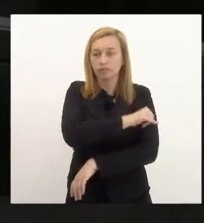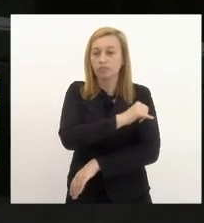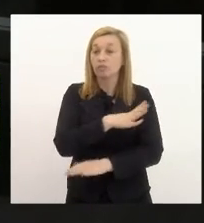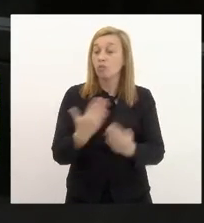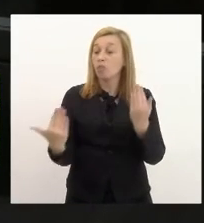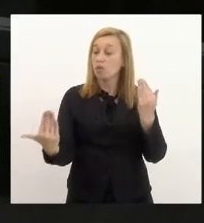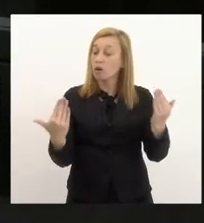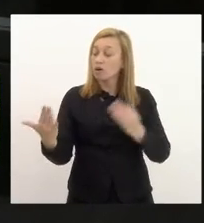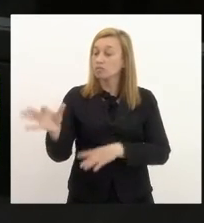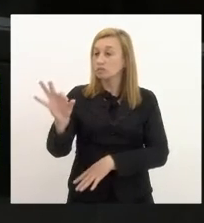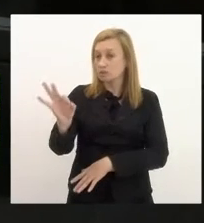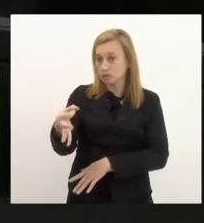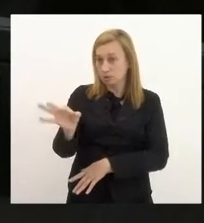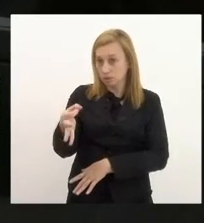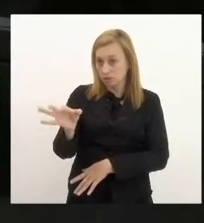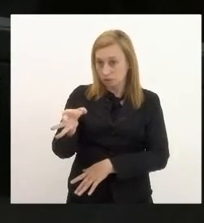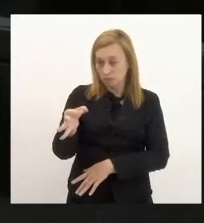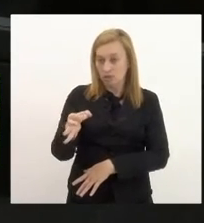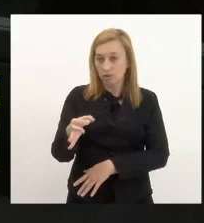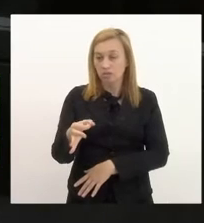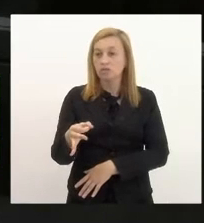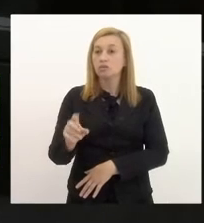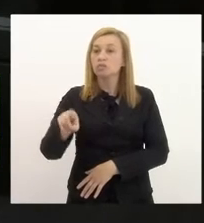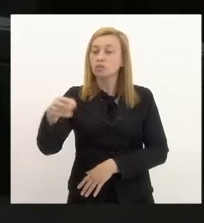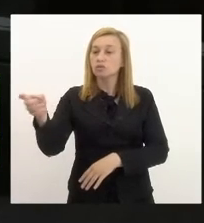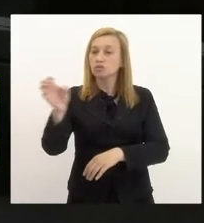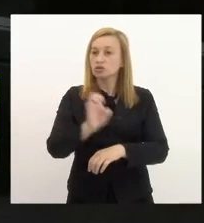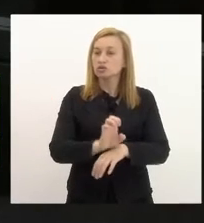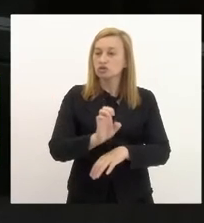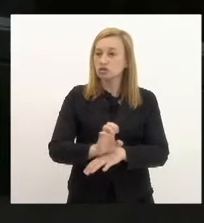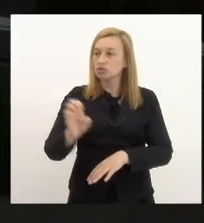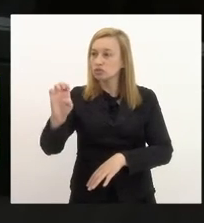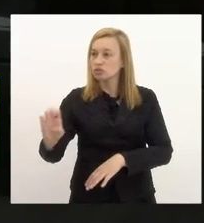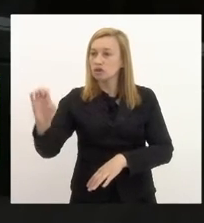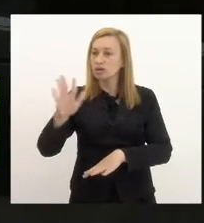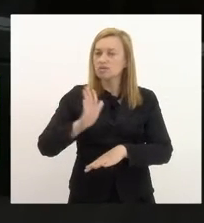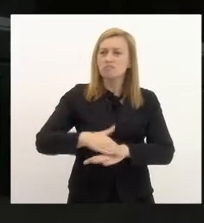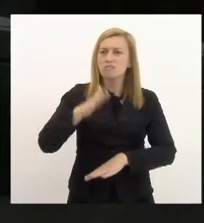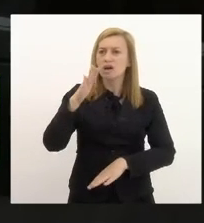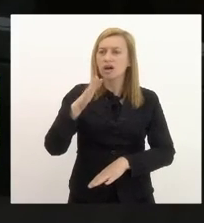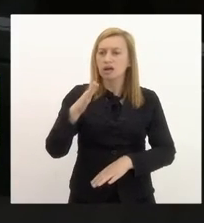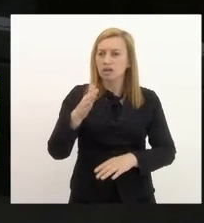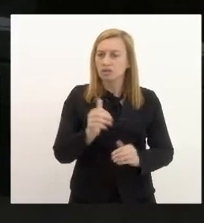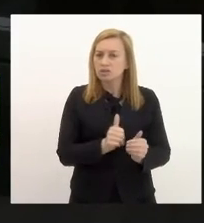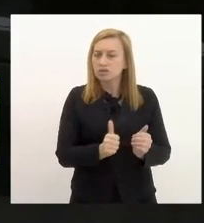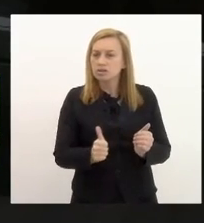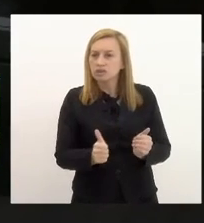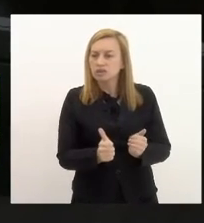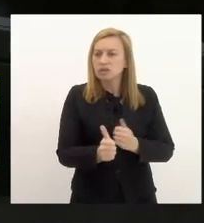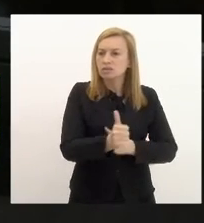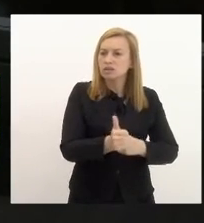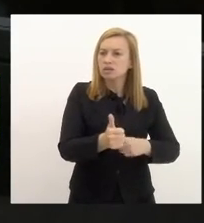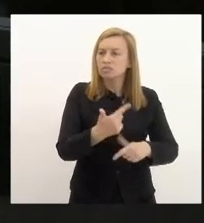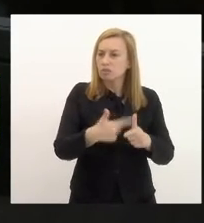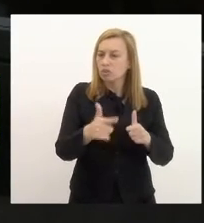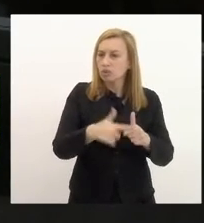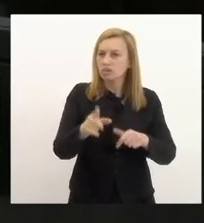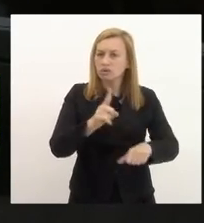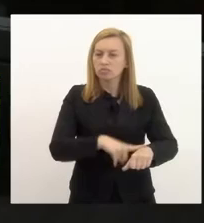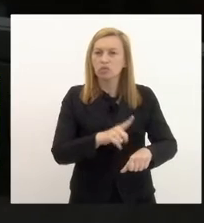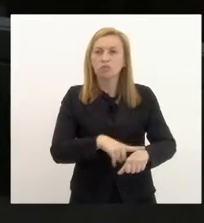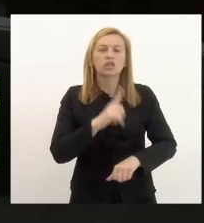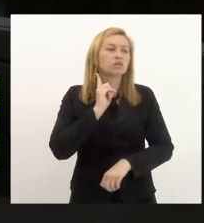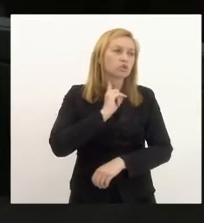fizemos comparações exatamente com os estados que mais com problemas nesse momento inclusive